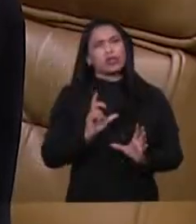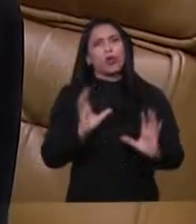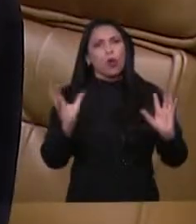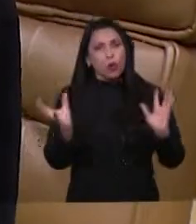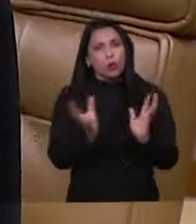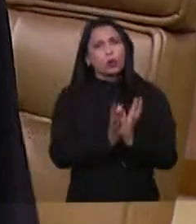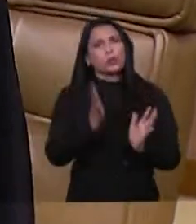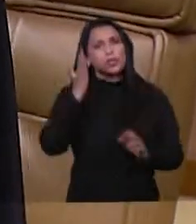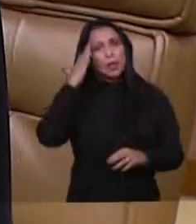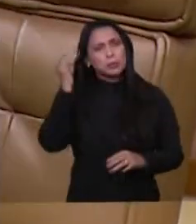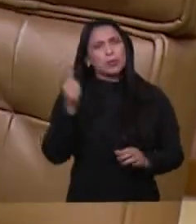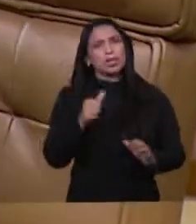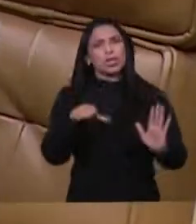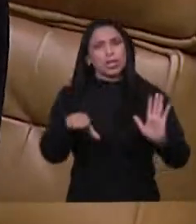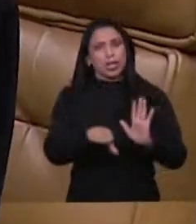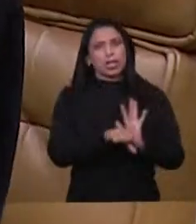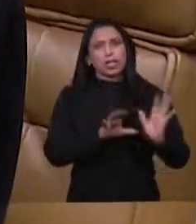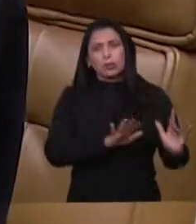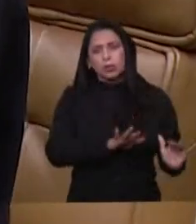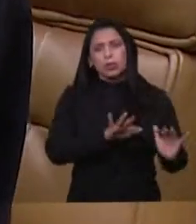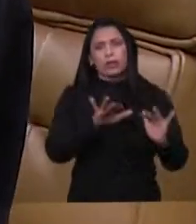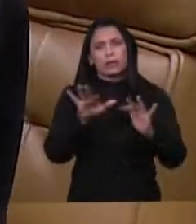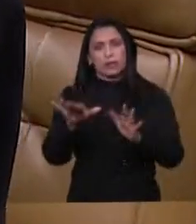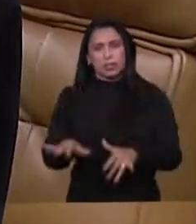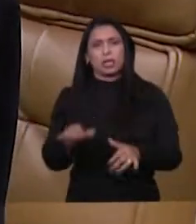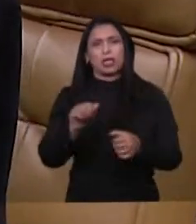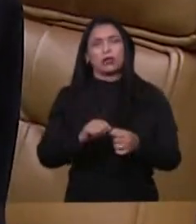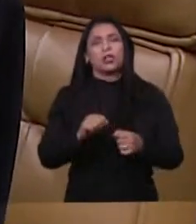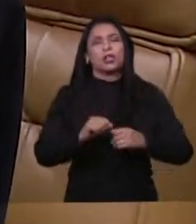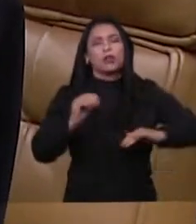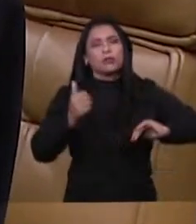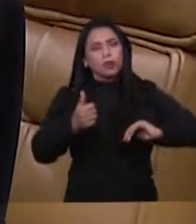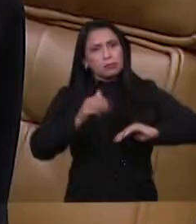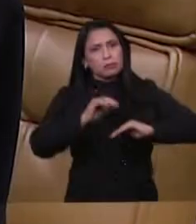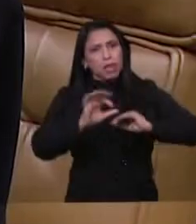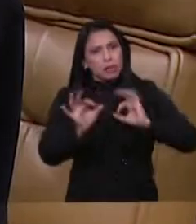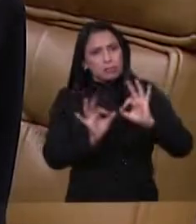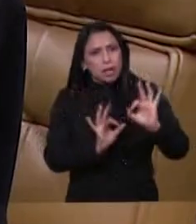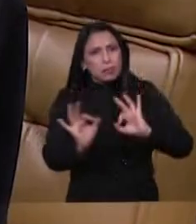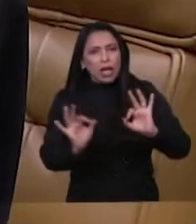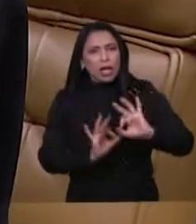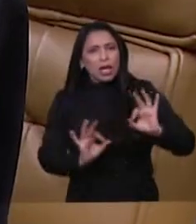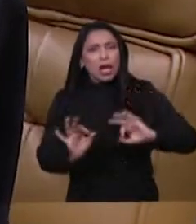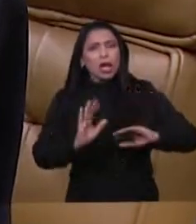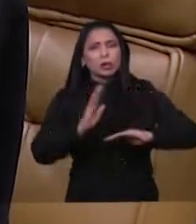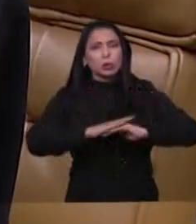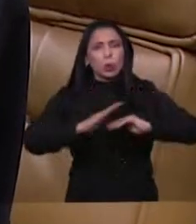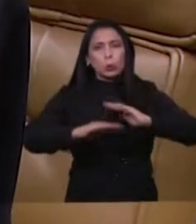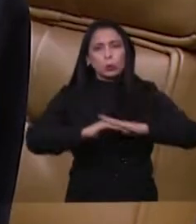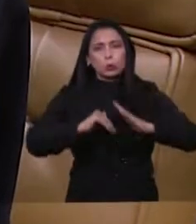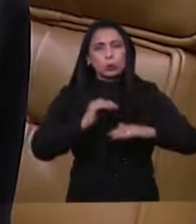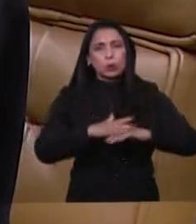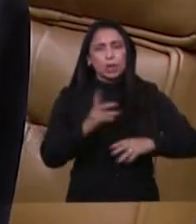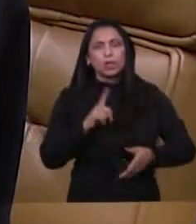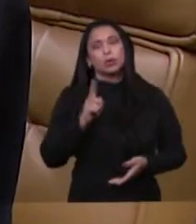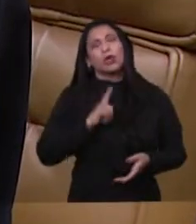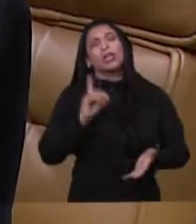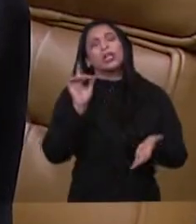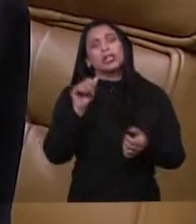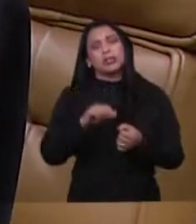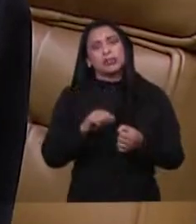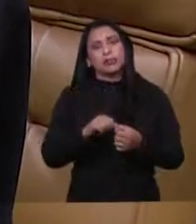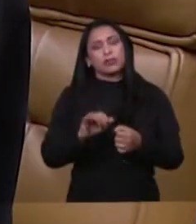Para além disso, a exposição fática trazida revelou-se bem construída e sua congruência permitiu, de forma concreta,